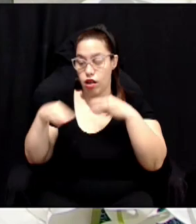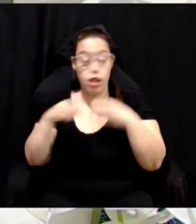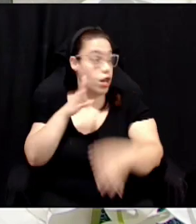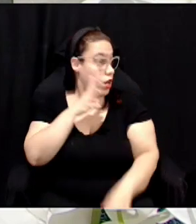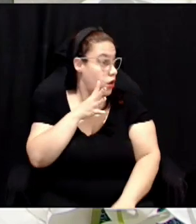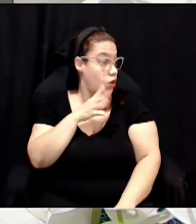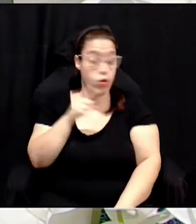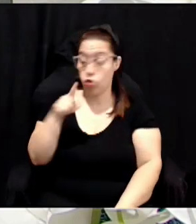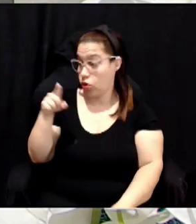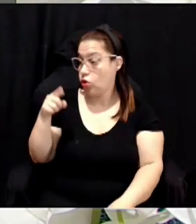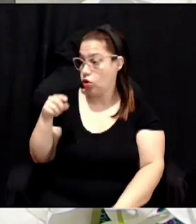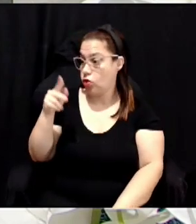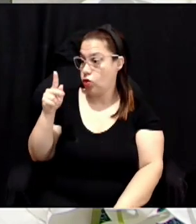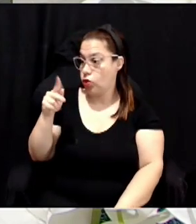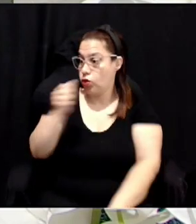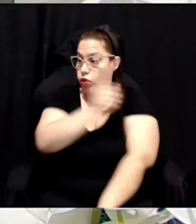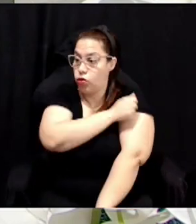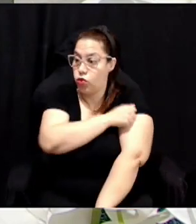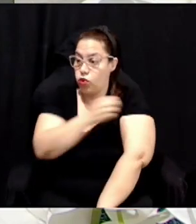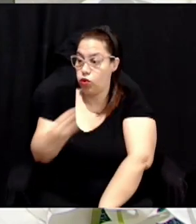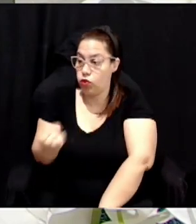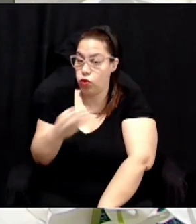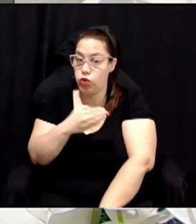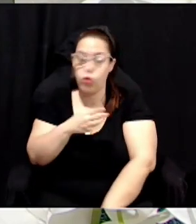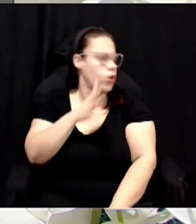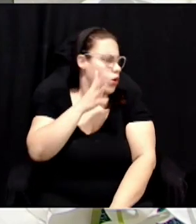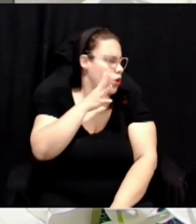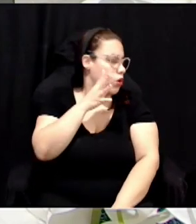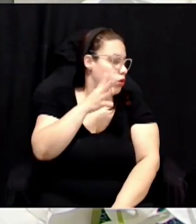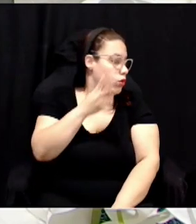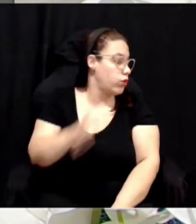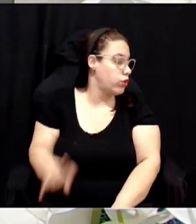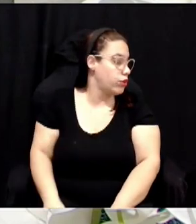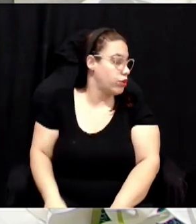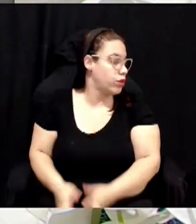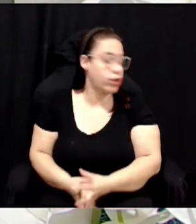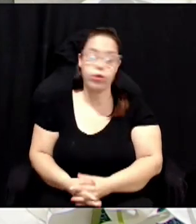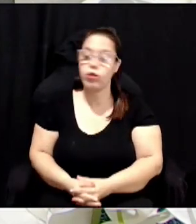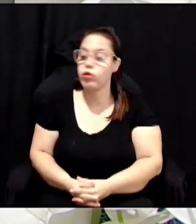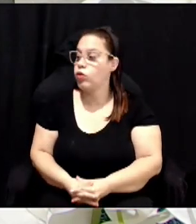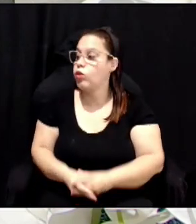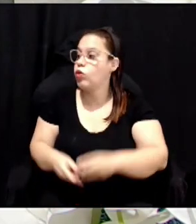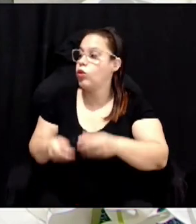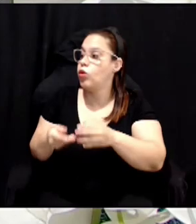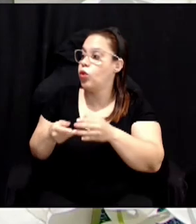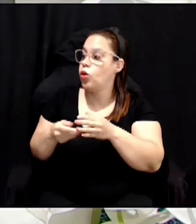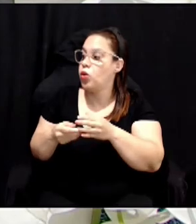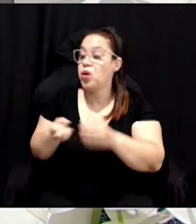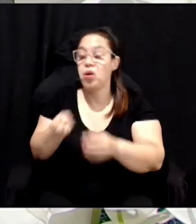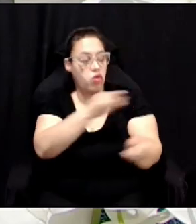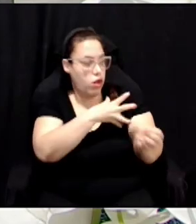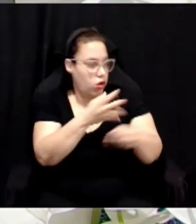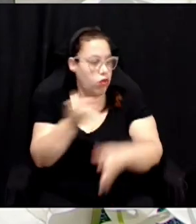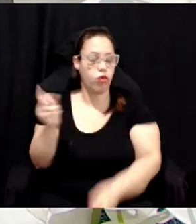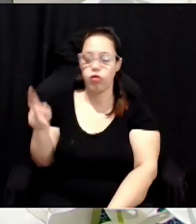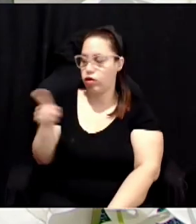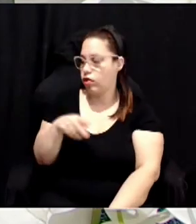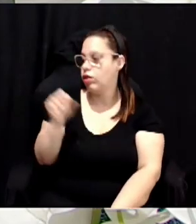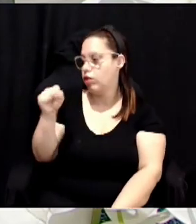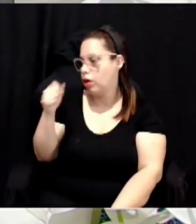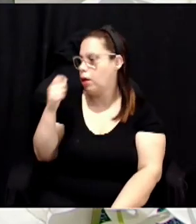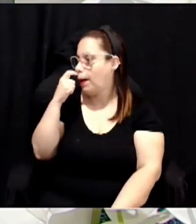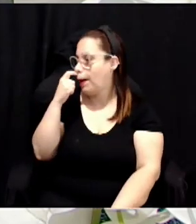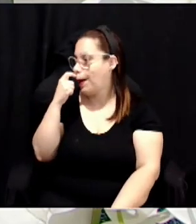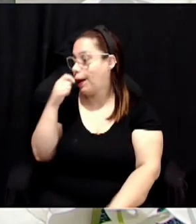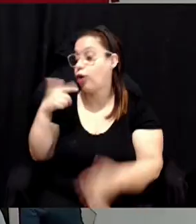possam também ter a sonoridade e ouvir bacana, grandes cantores gravando aí obras vai inovando, de um compositor, né, professor? importante. Isso. Porque qual é o papel da